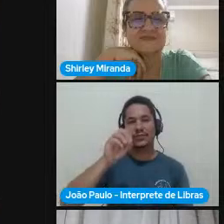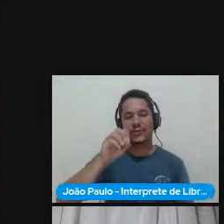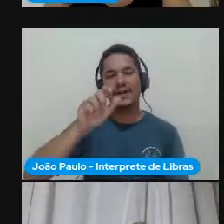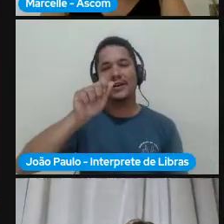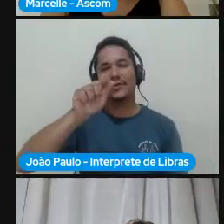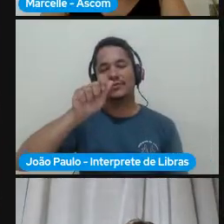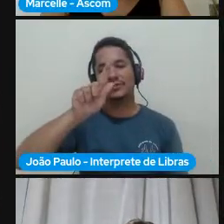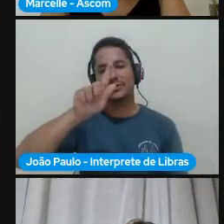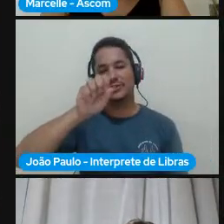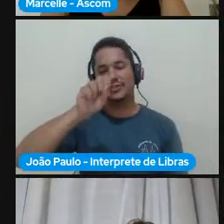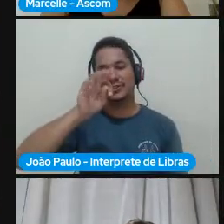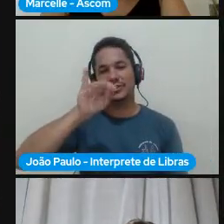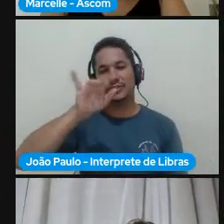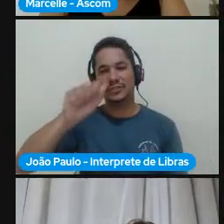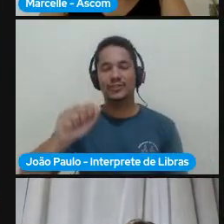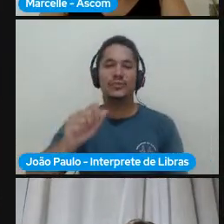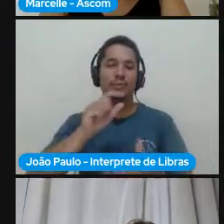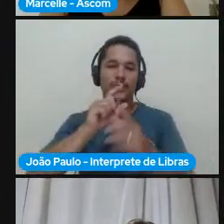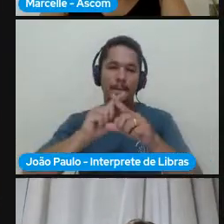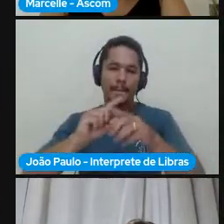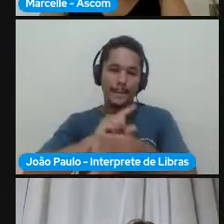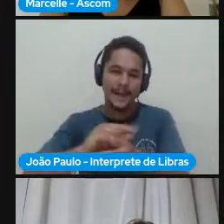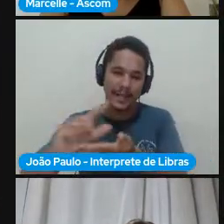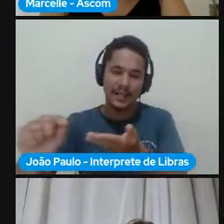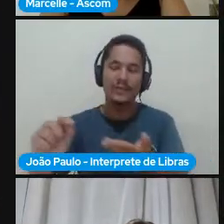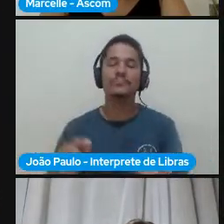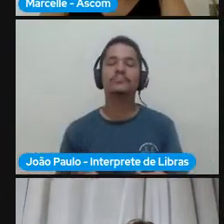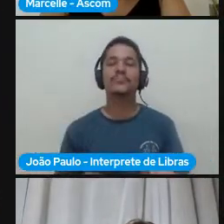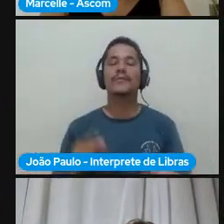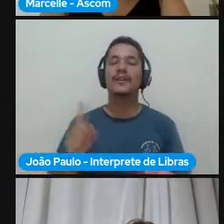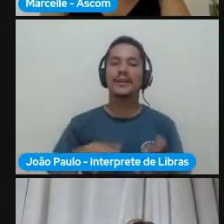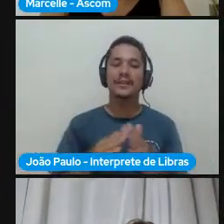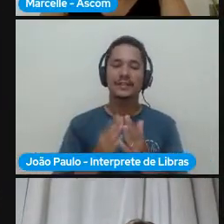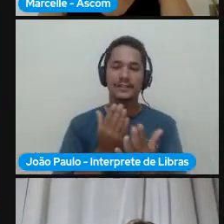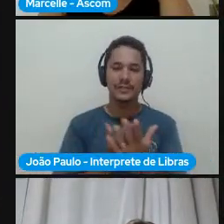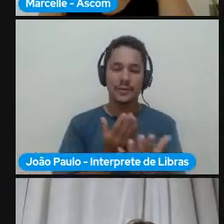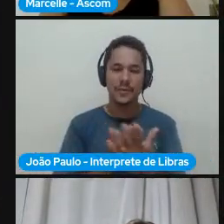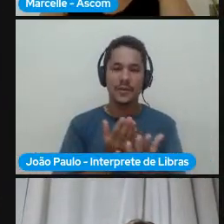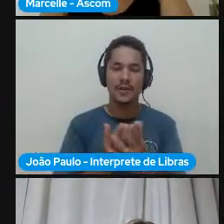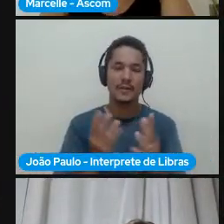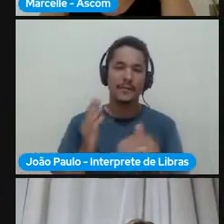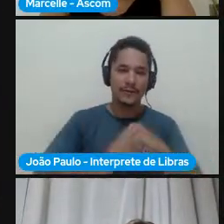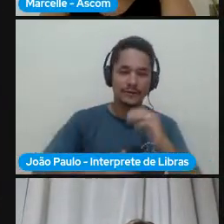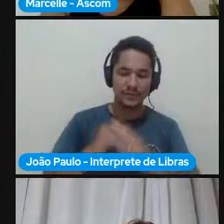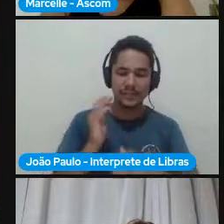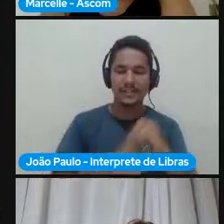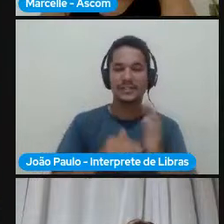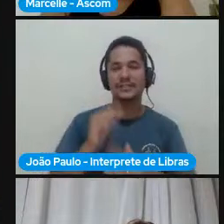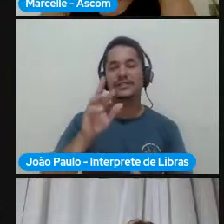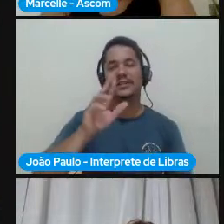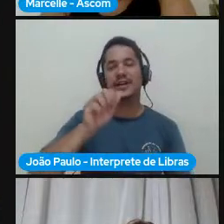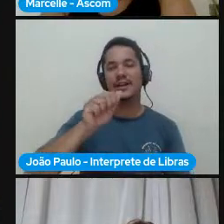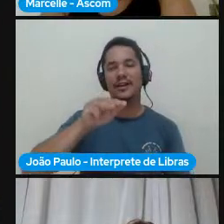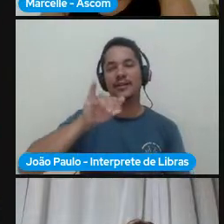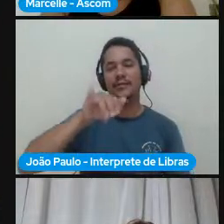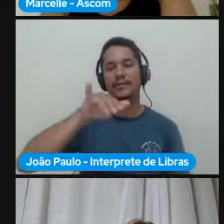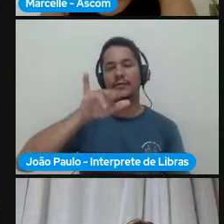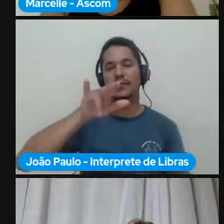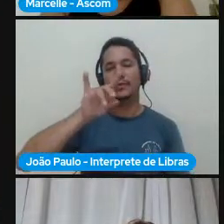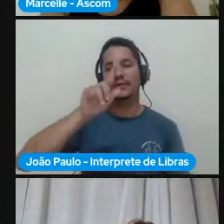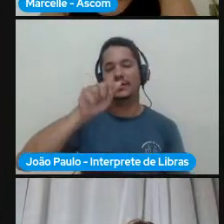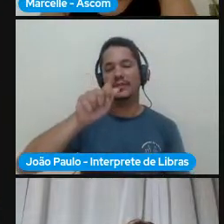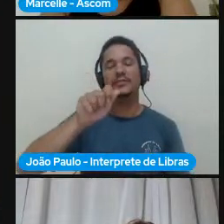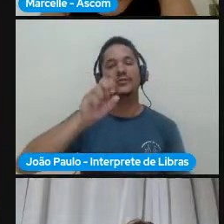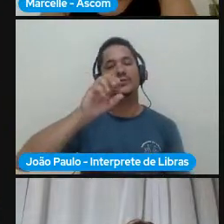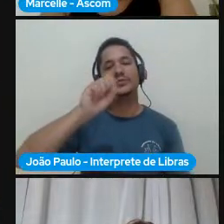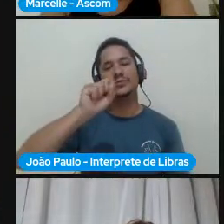Neve do Projeto Resgate, Escola Profissionalizante Raimunda Soares, a nossa querida Marciele, que estará conosco nessa